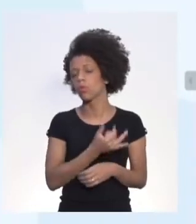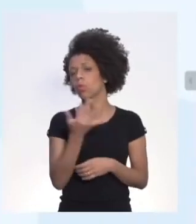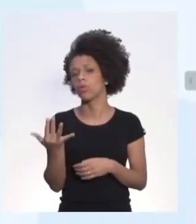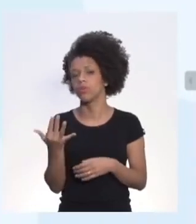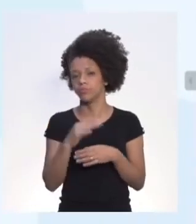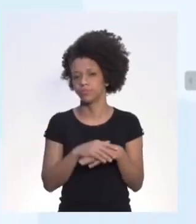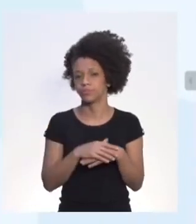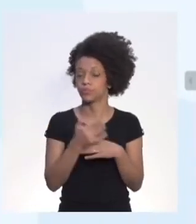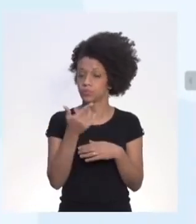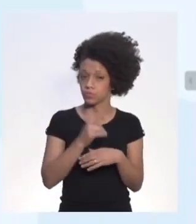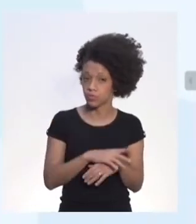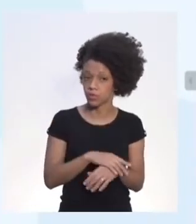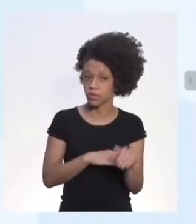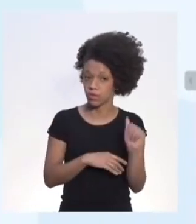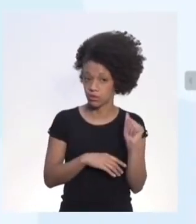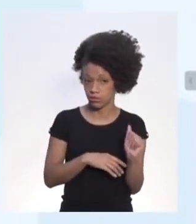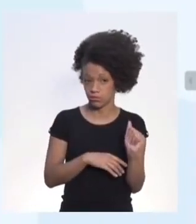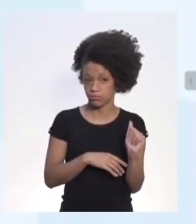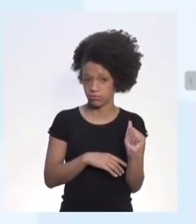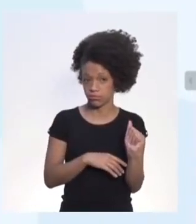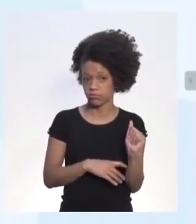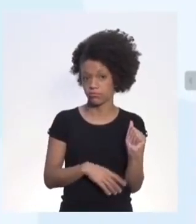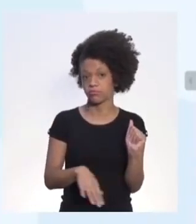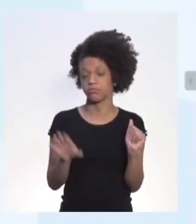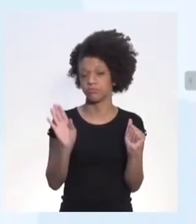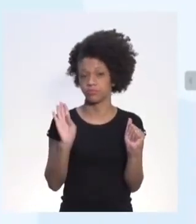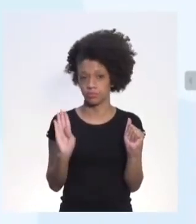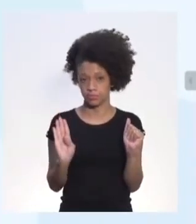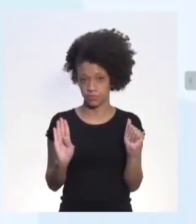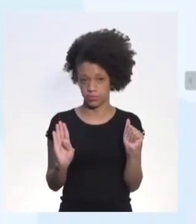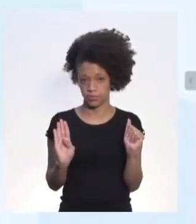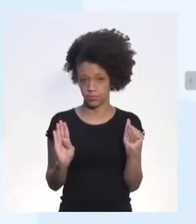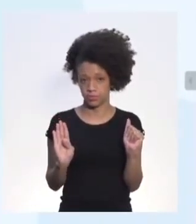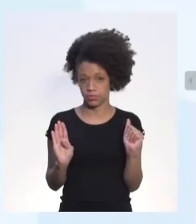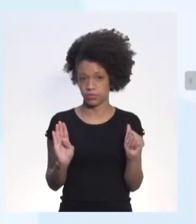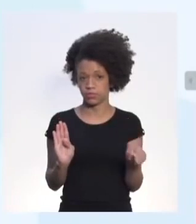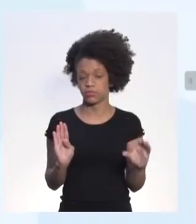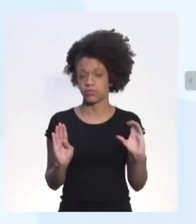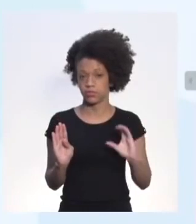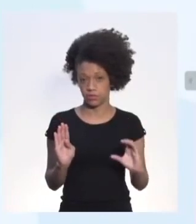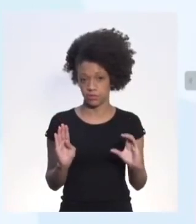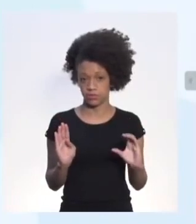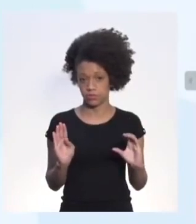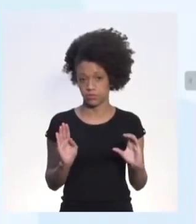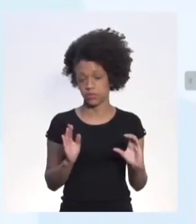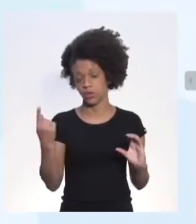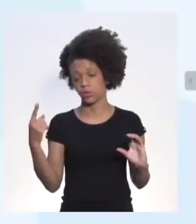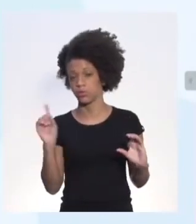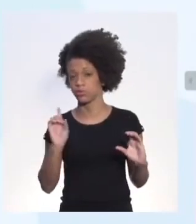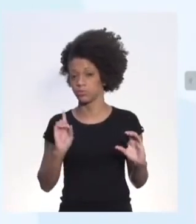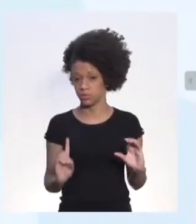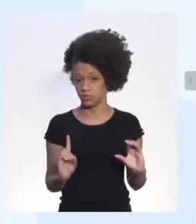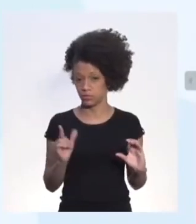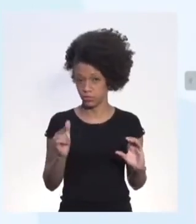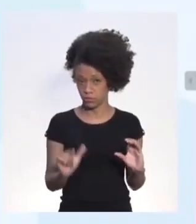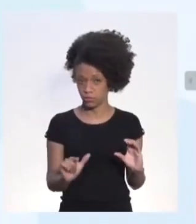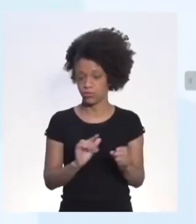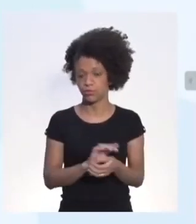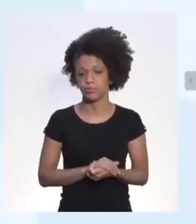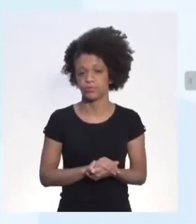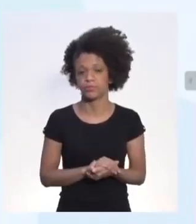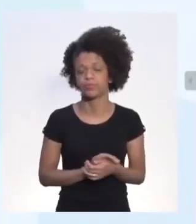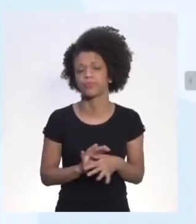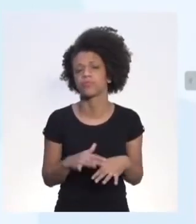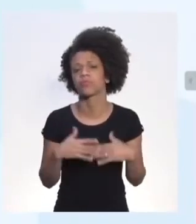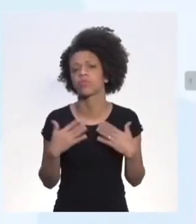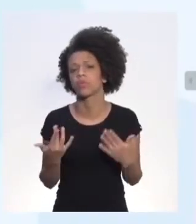lá de novo. Eu tenho a A, eu tenho a B aqui, eu tenho a C e, por último, a D aqui de novo.